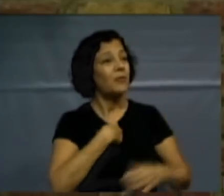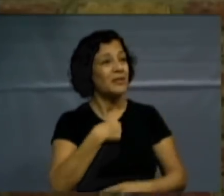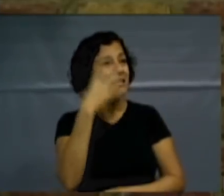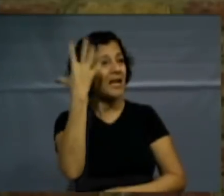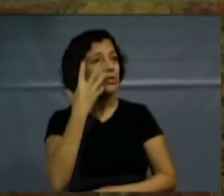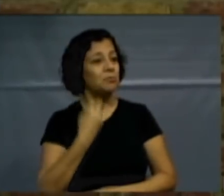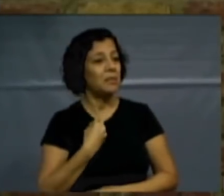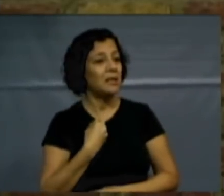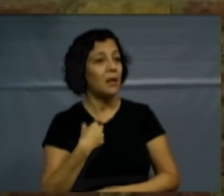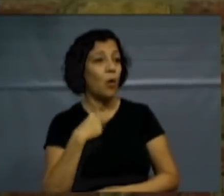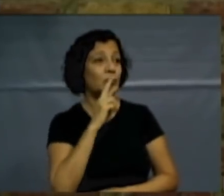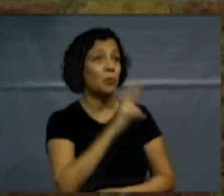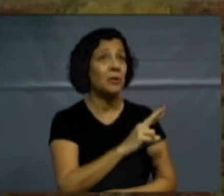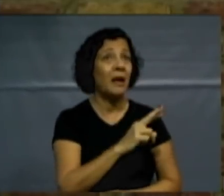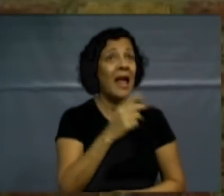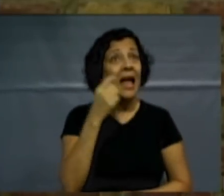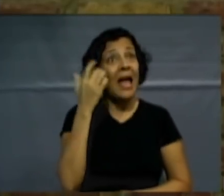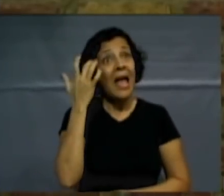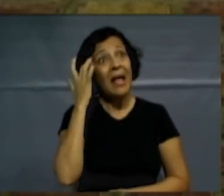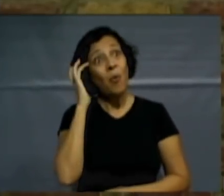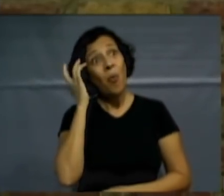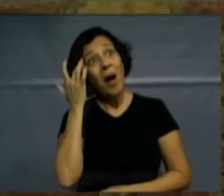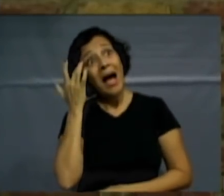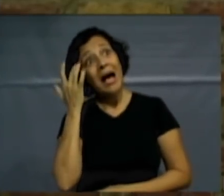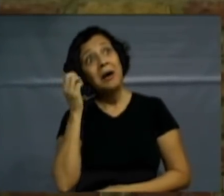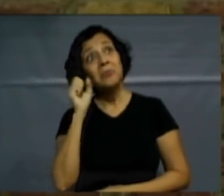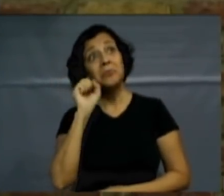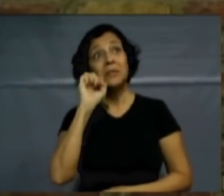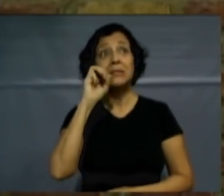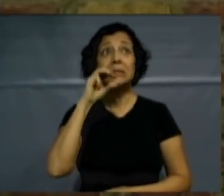Acho que sou.